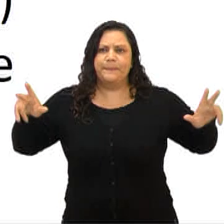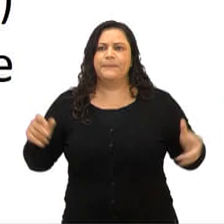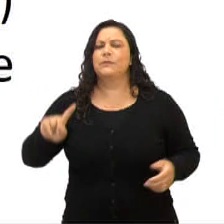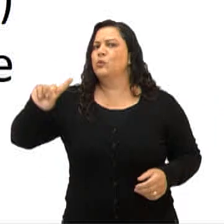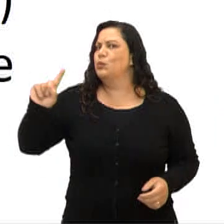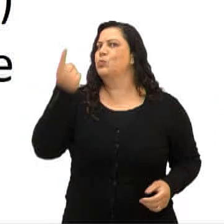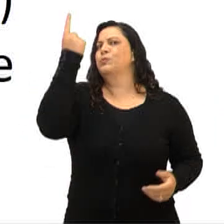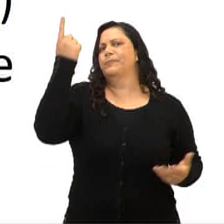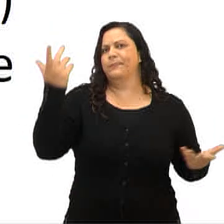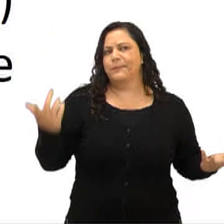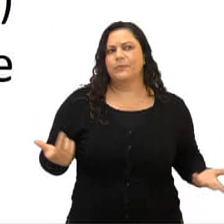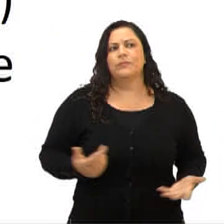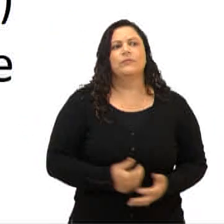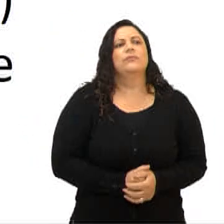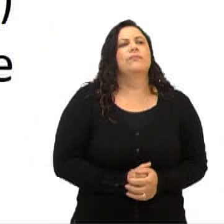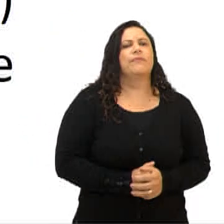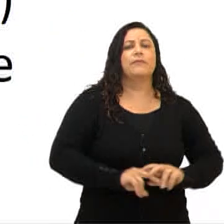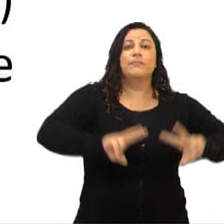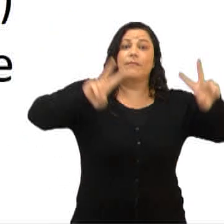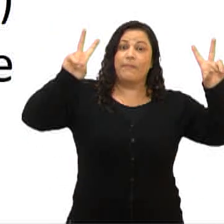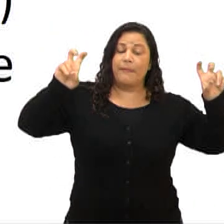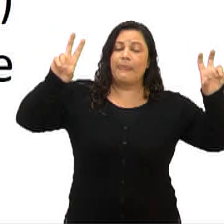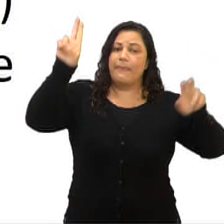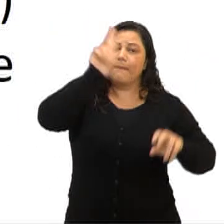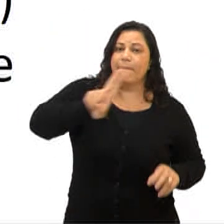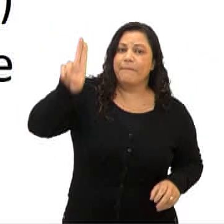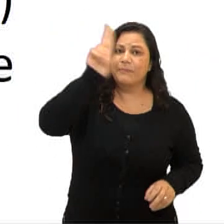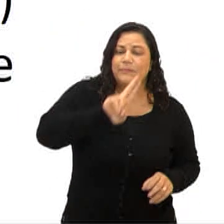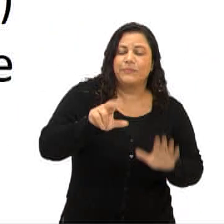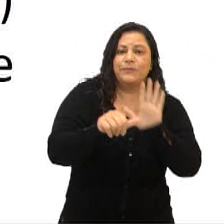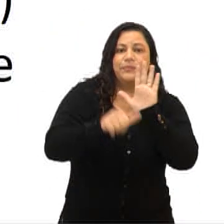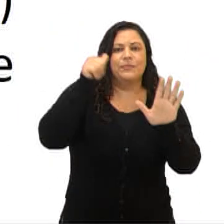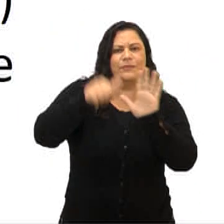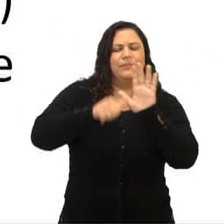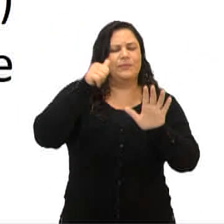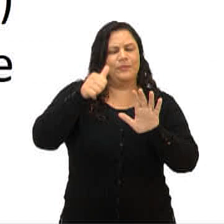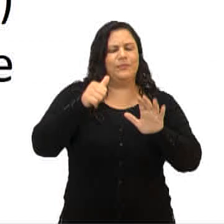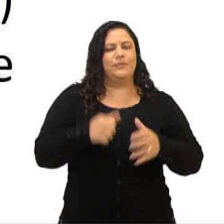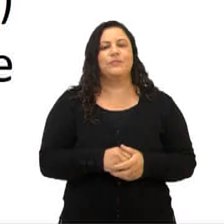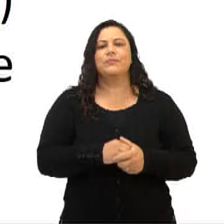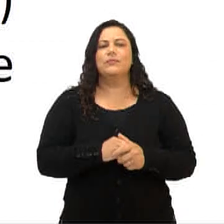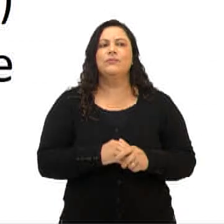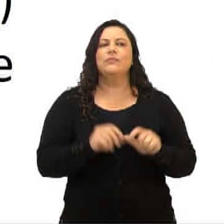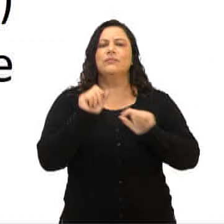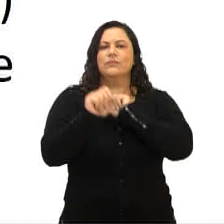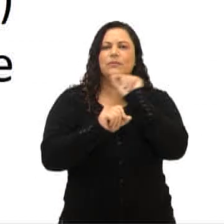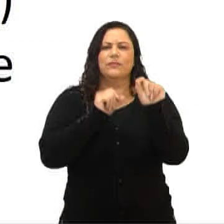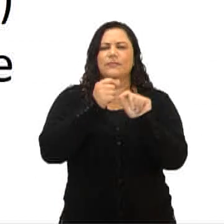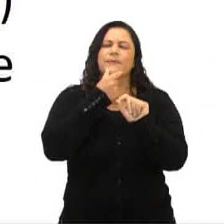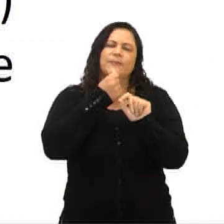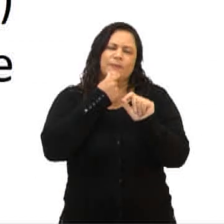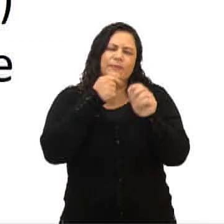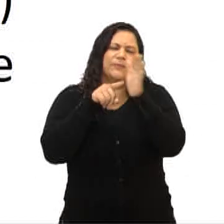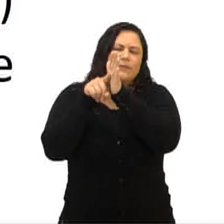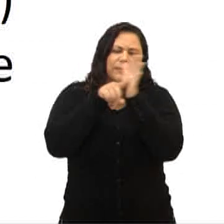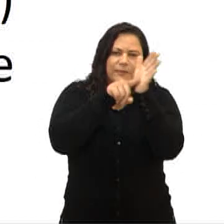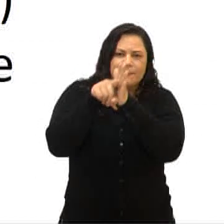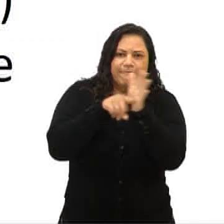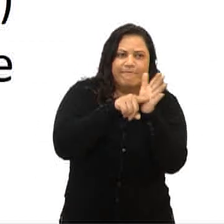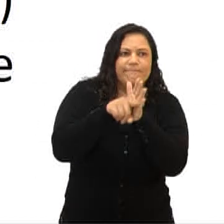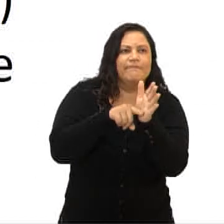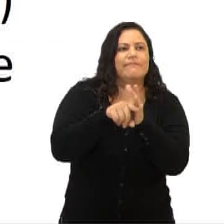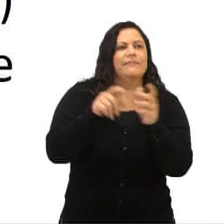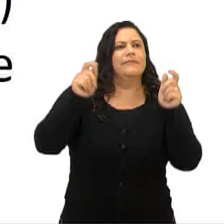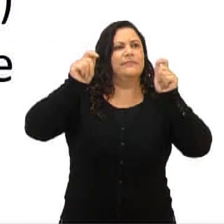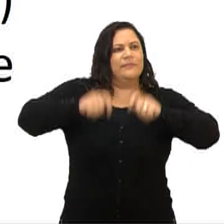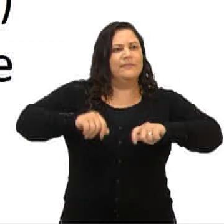Pós-impressionismo, o termo pós-impressionismo foi utilizado pela primeira vez pelo crítico de arte britânico, o Roger Elliot Fry, né, que quando